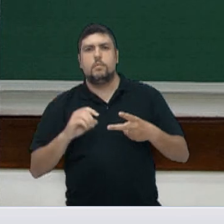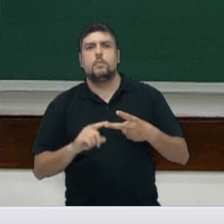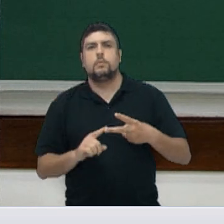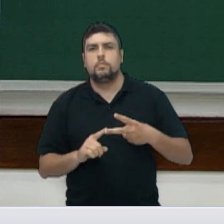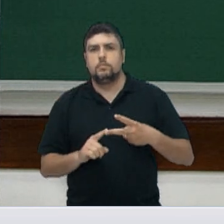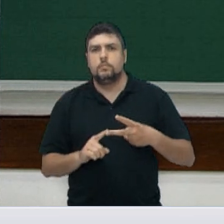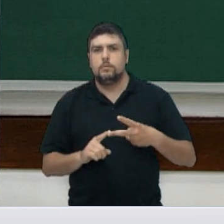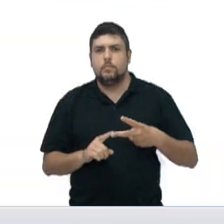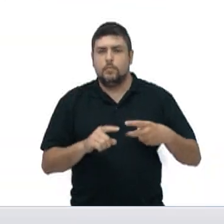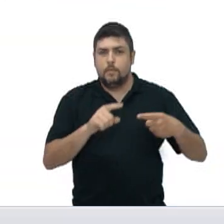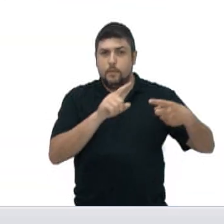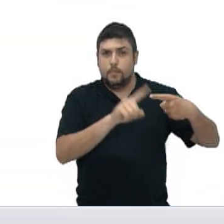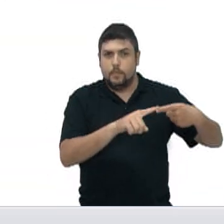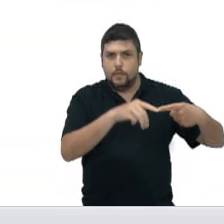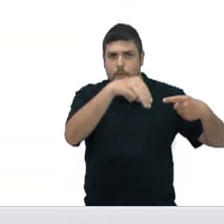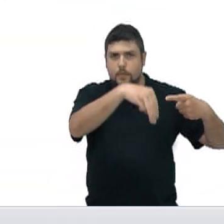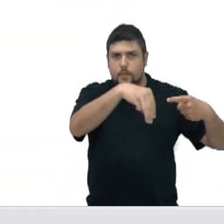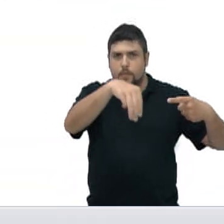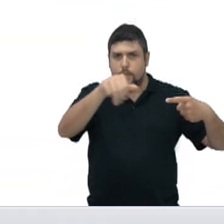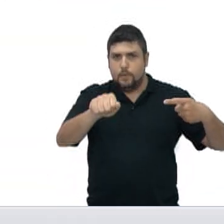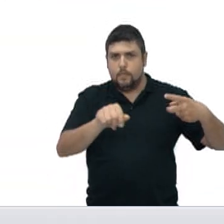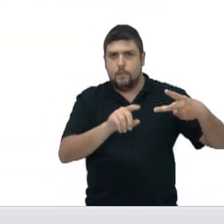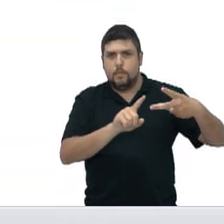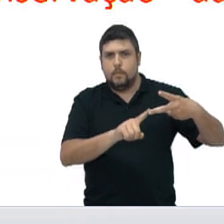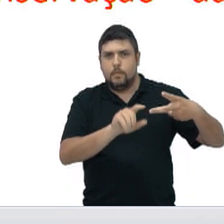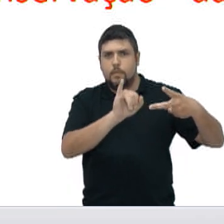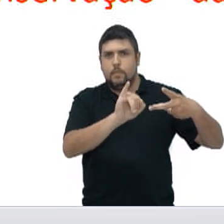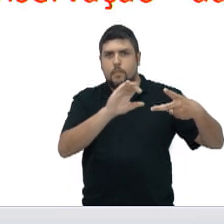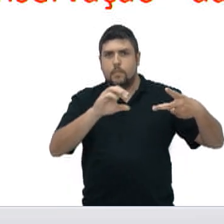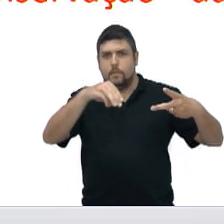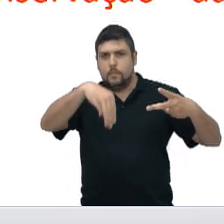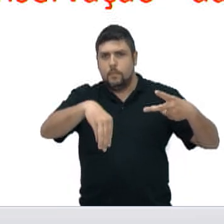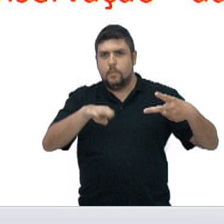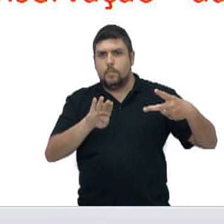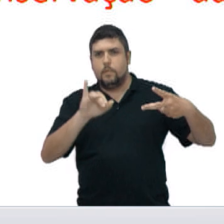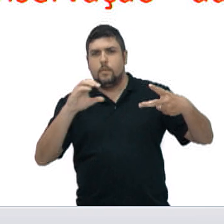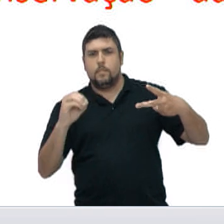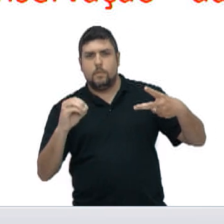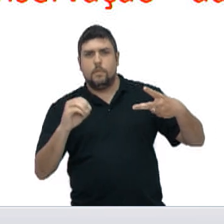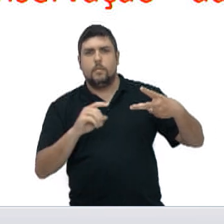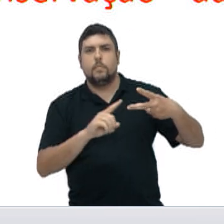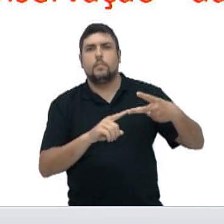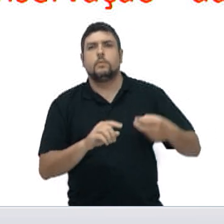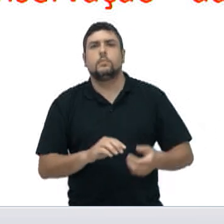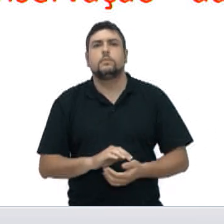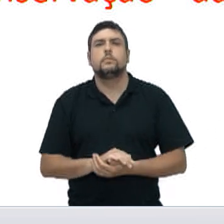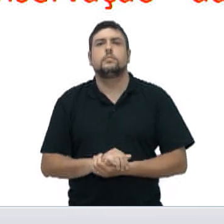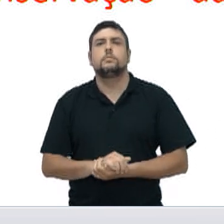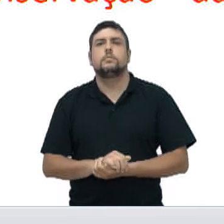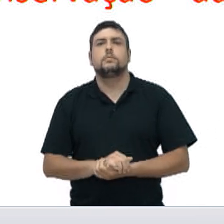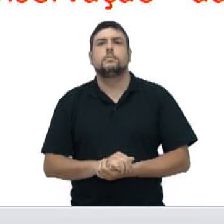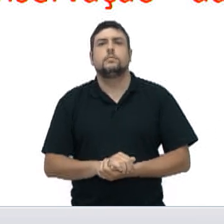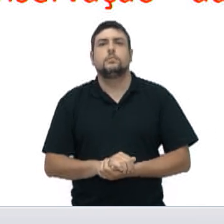lá? MMA ICMBio. Olha aqui. Olha aqui.